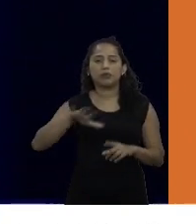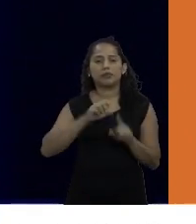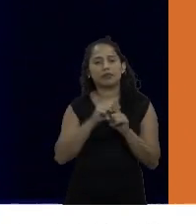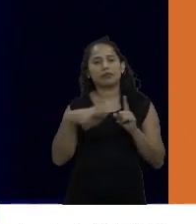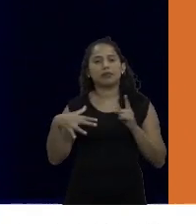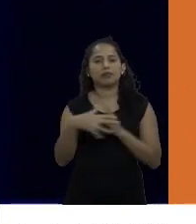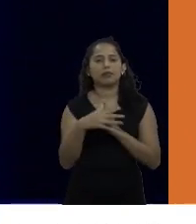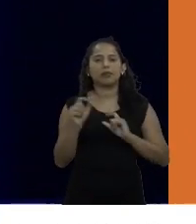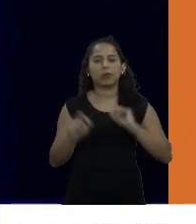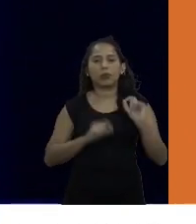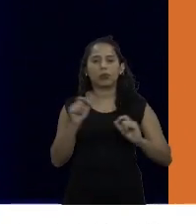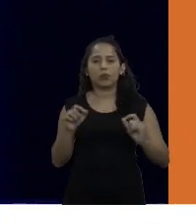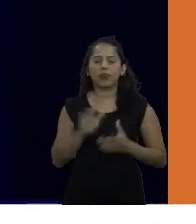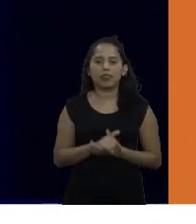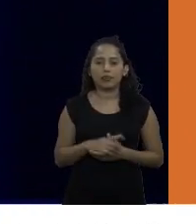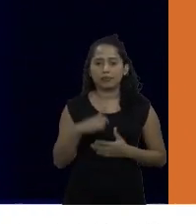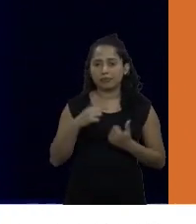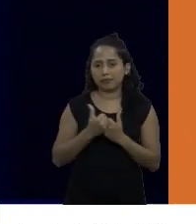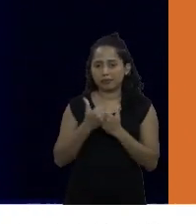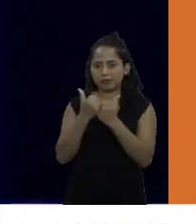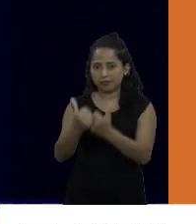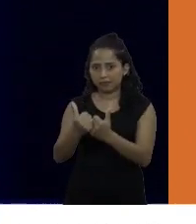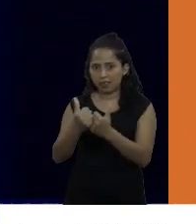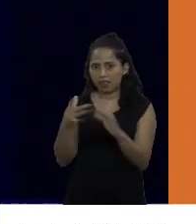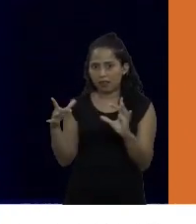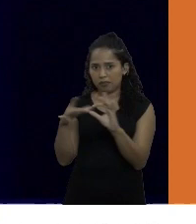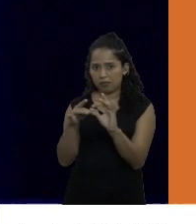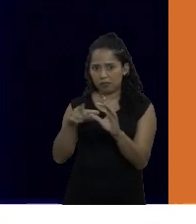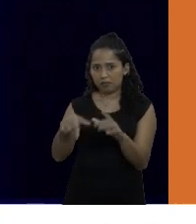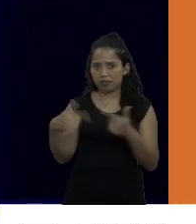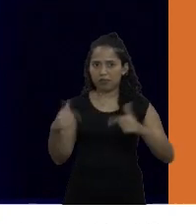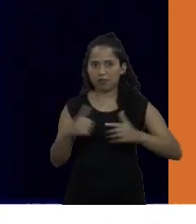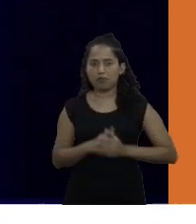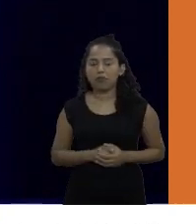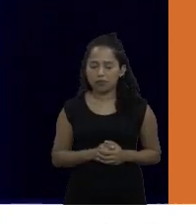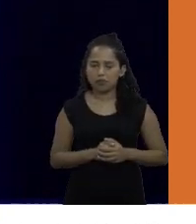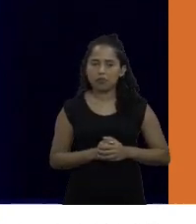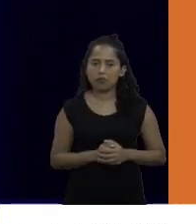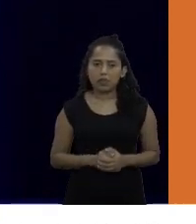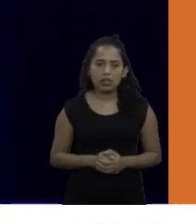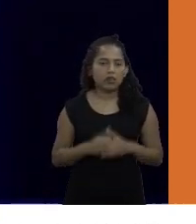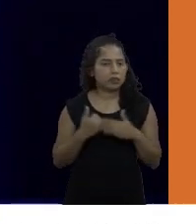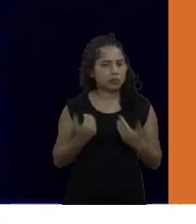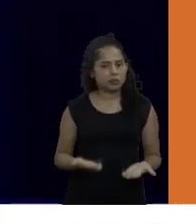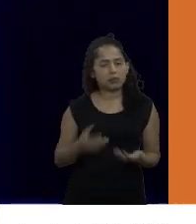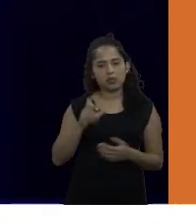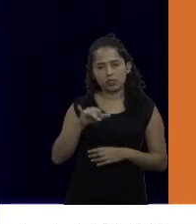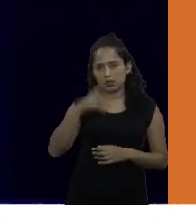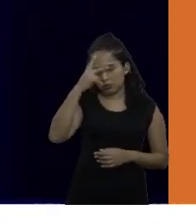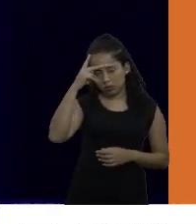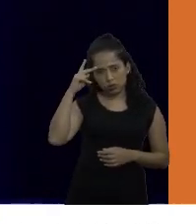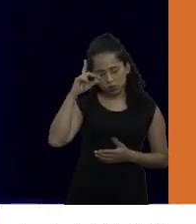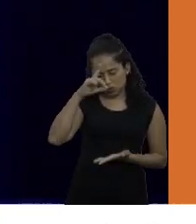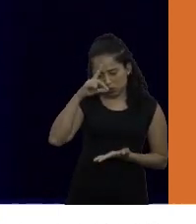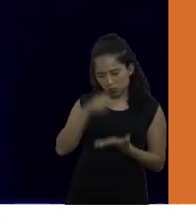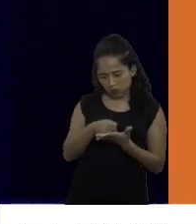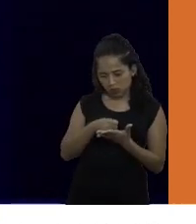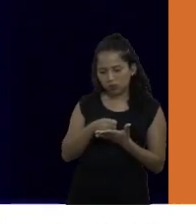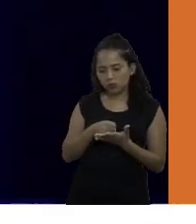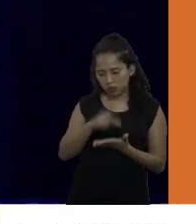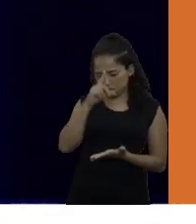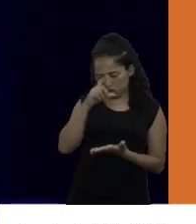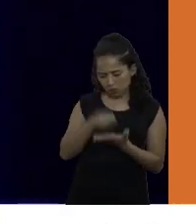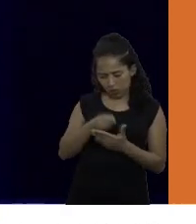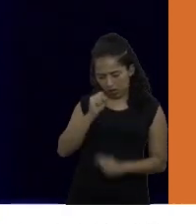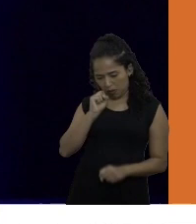sociedade alicerçada no trabalho, né? Então, se as pessoas decidirem, se a gente aqui decidir que a gente não